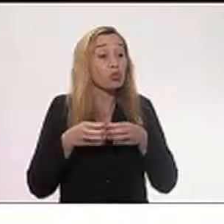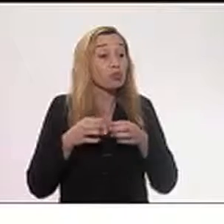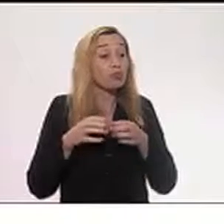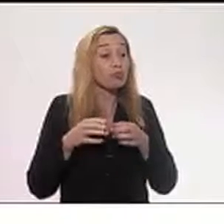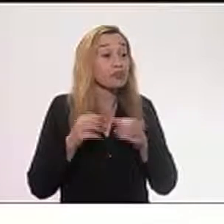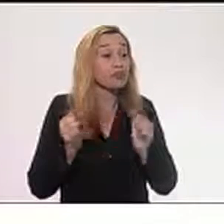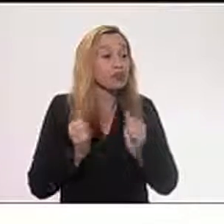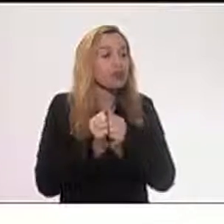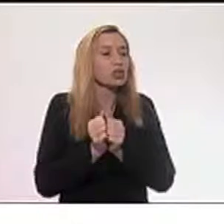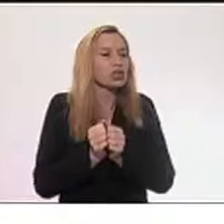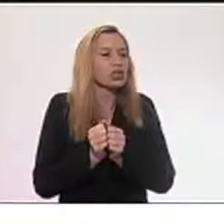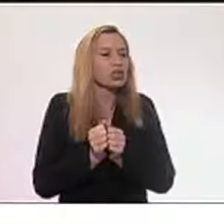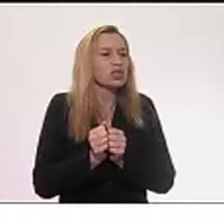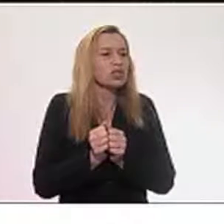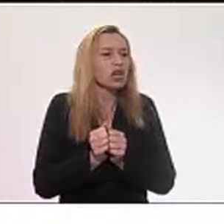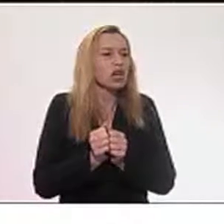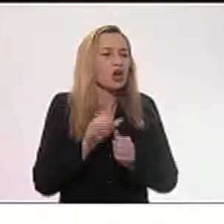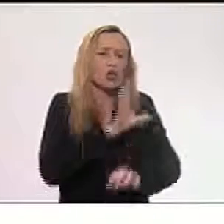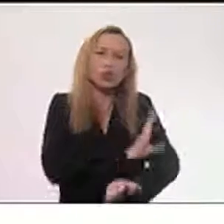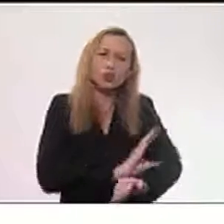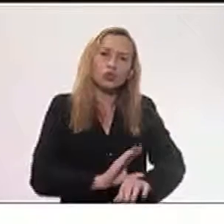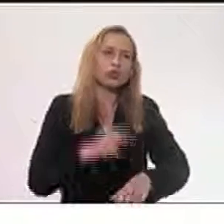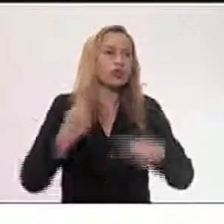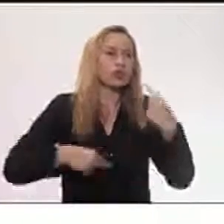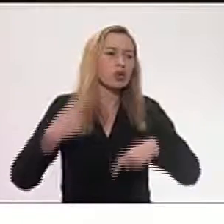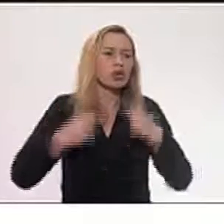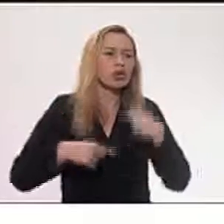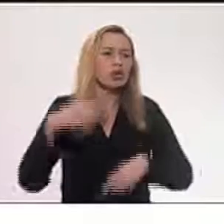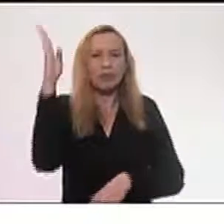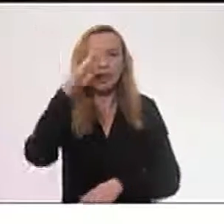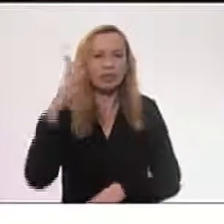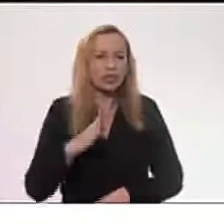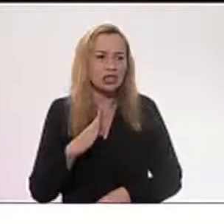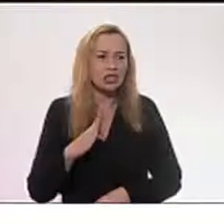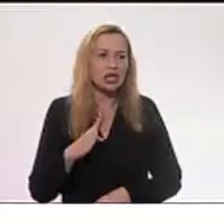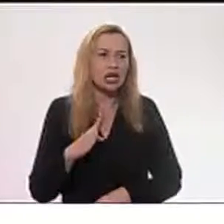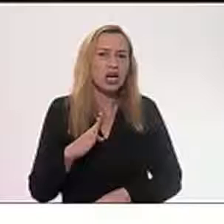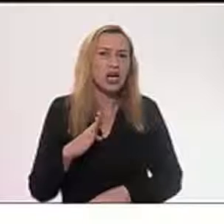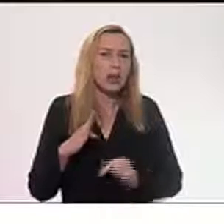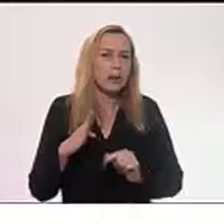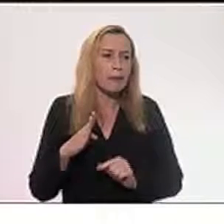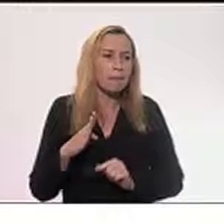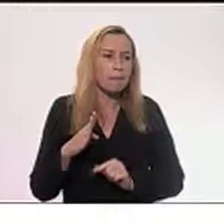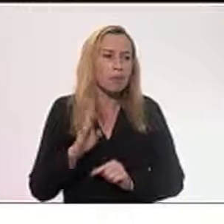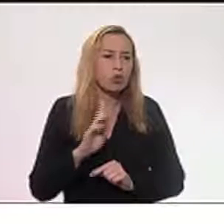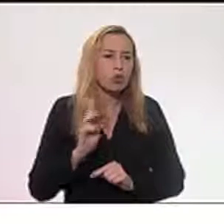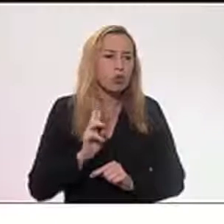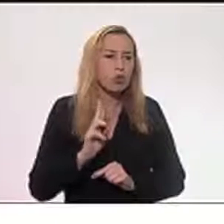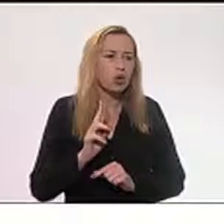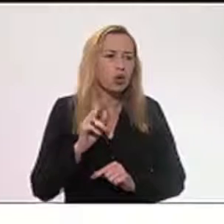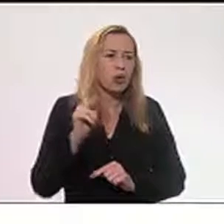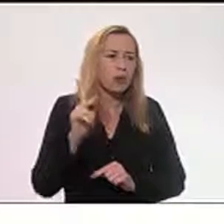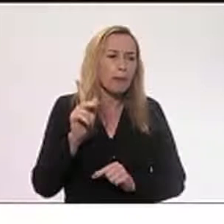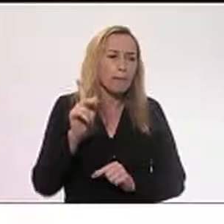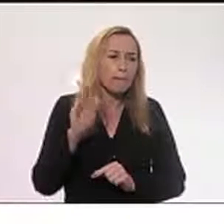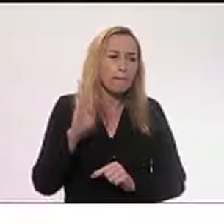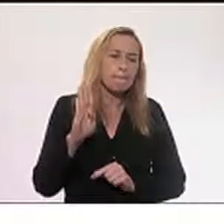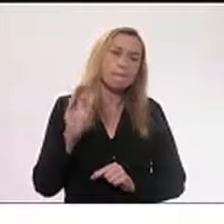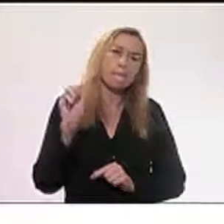na cultura política brasileira passou a ser chamado, no glossário da política brasileira, passou a ser chamado de baixo